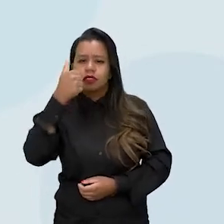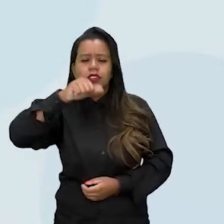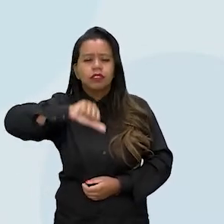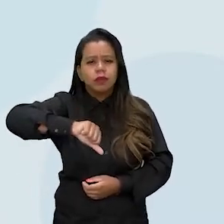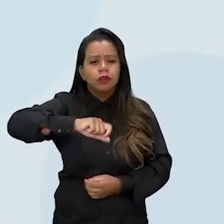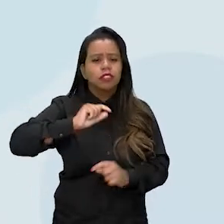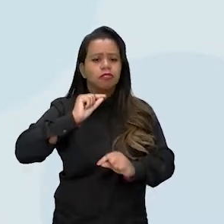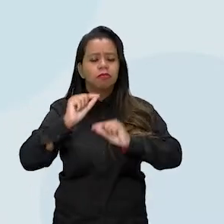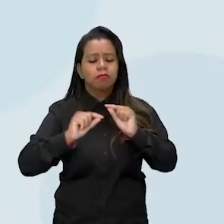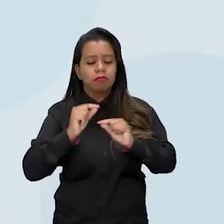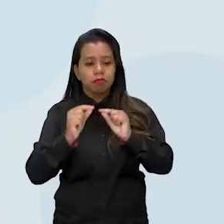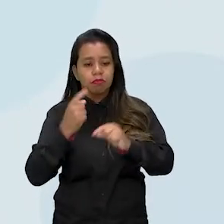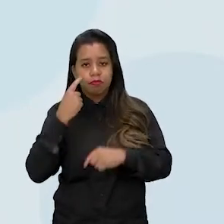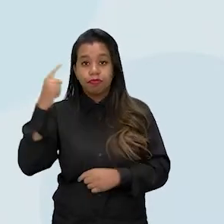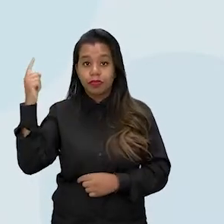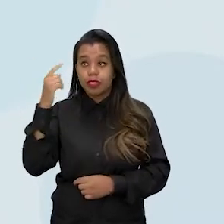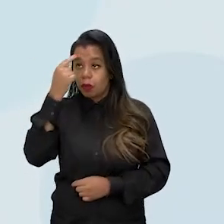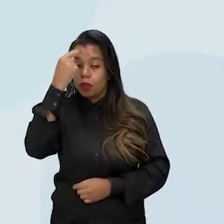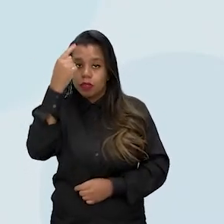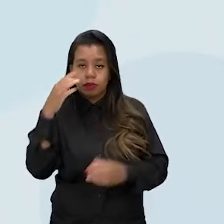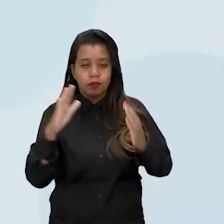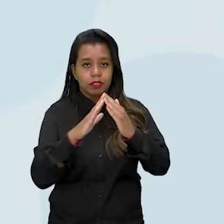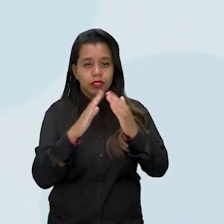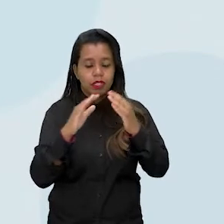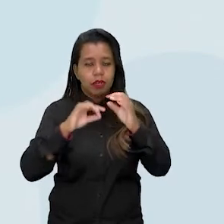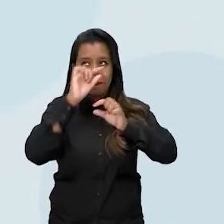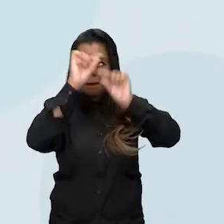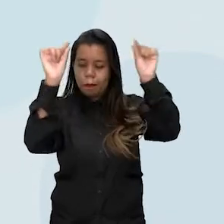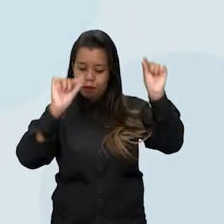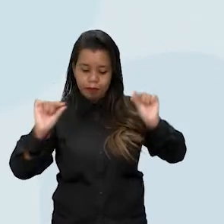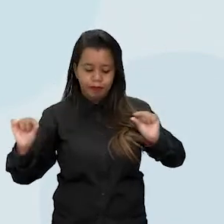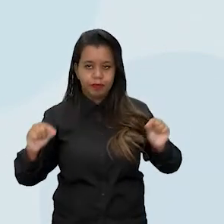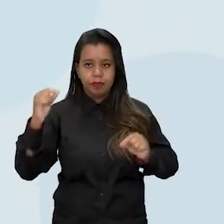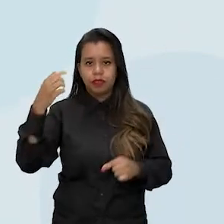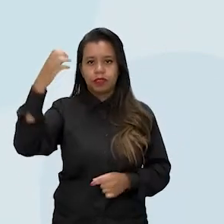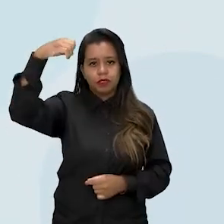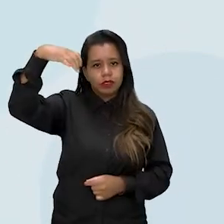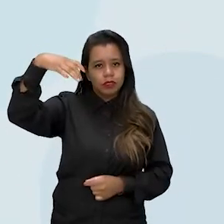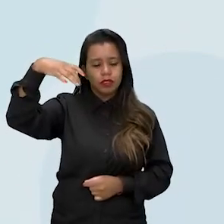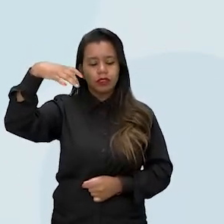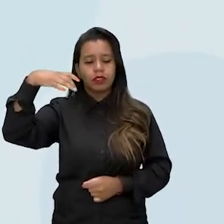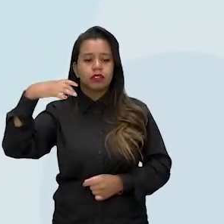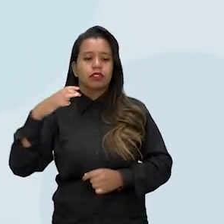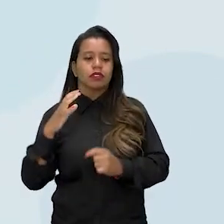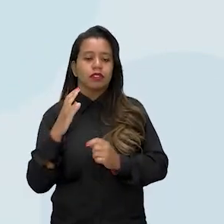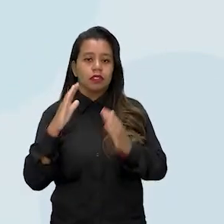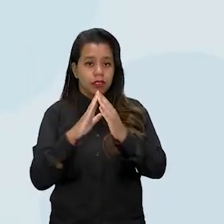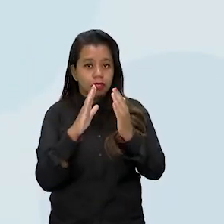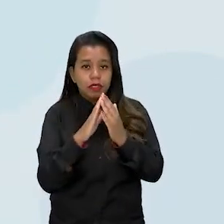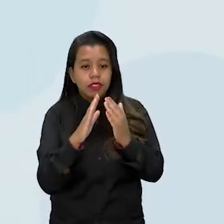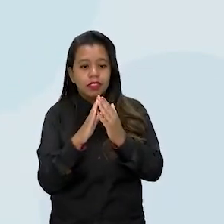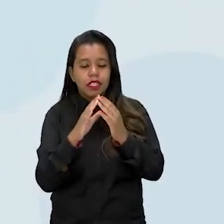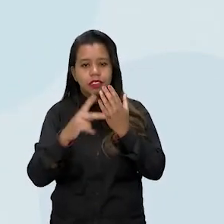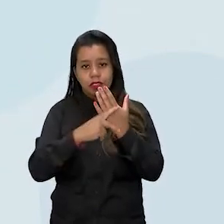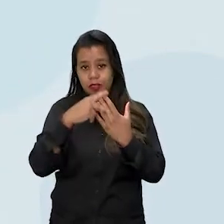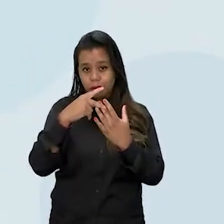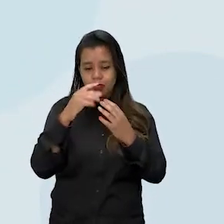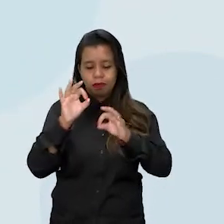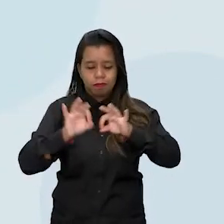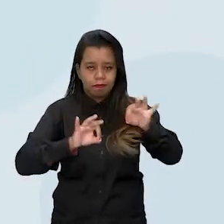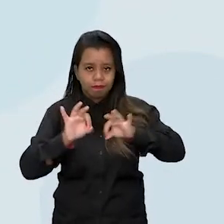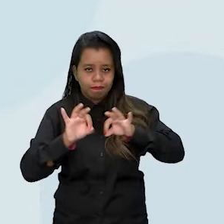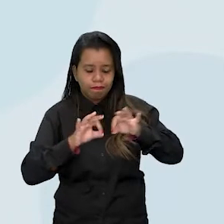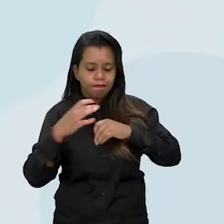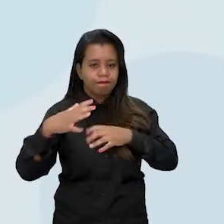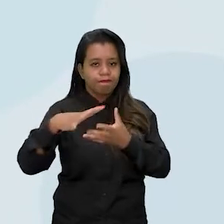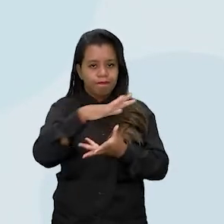tornar a instalação elétrica da nossa casa ou tentar iluminar a nossa casa, essa casa, né, esse projeto de casa sustentável, de forma